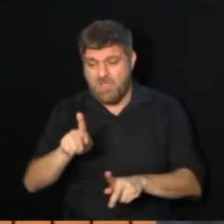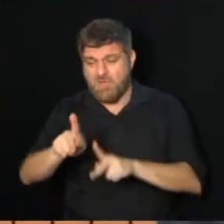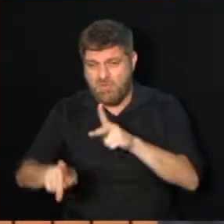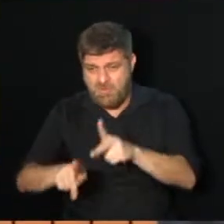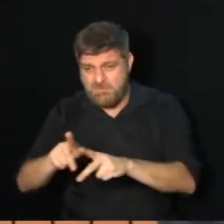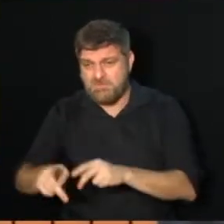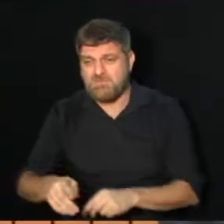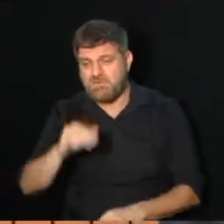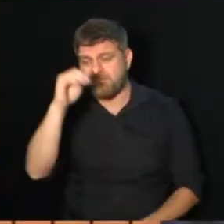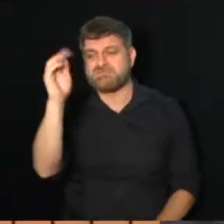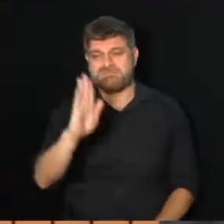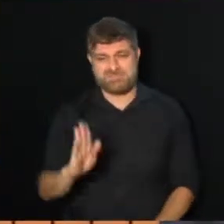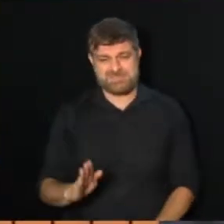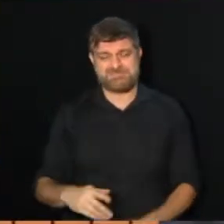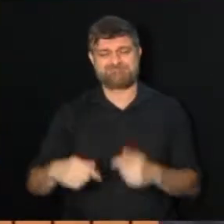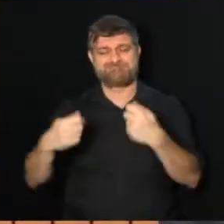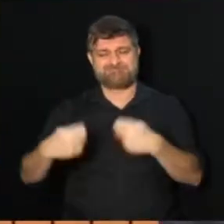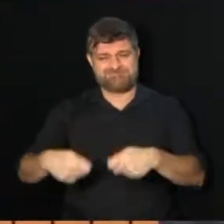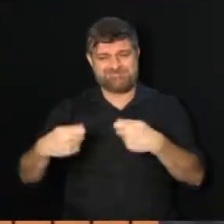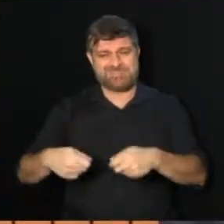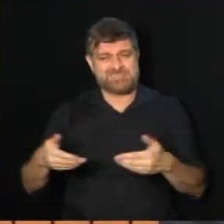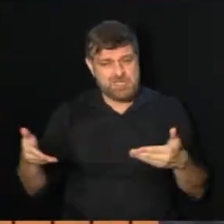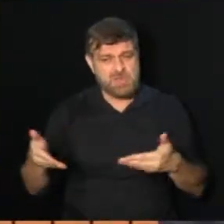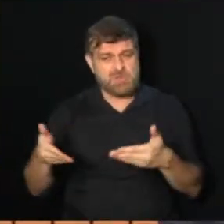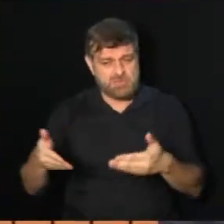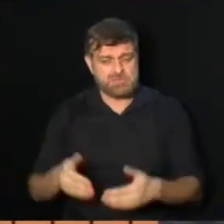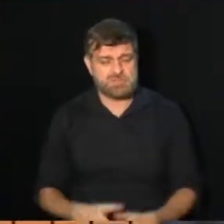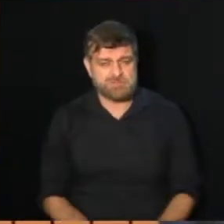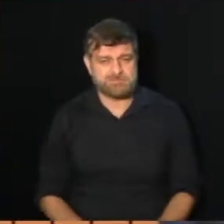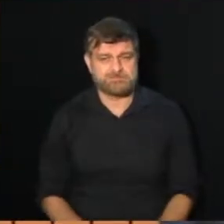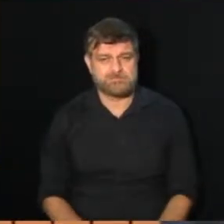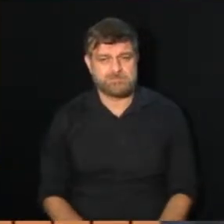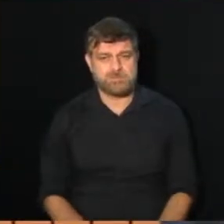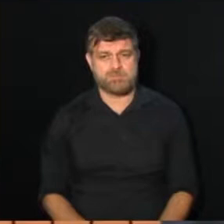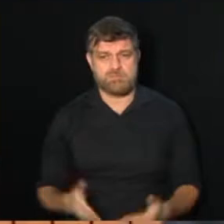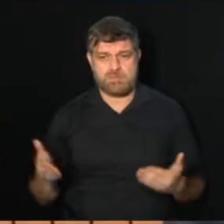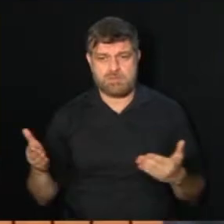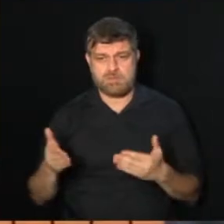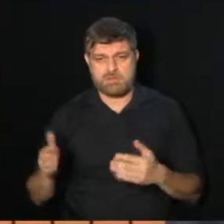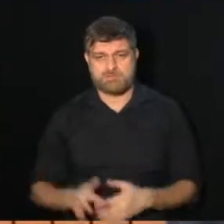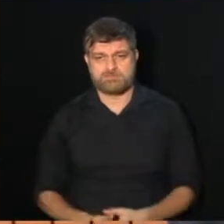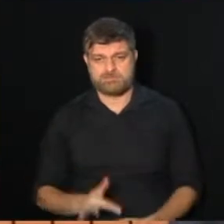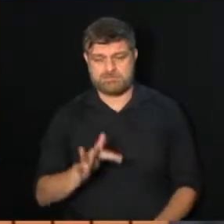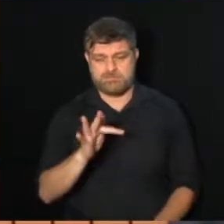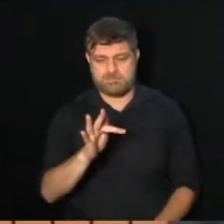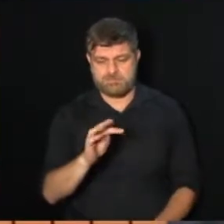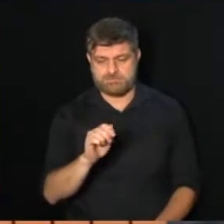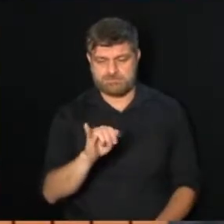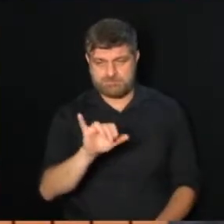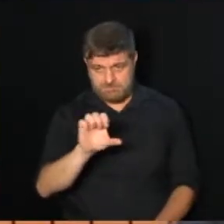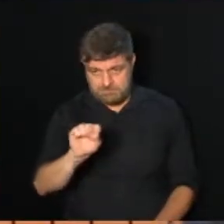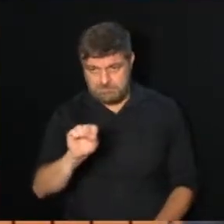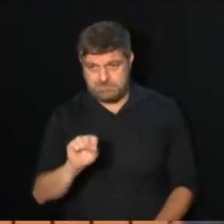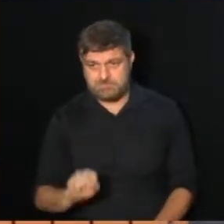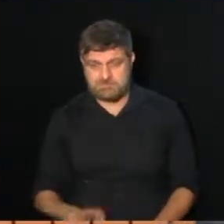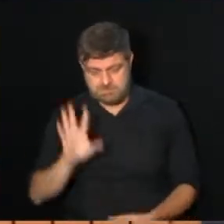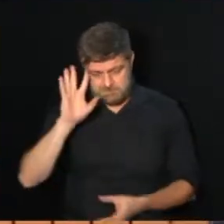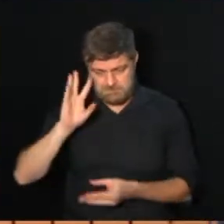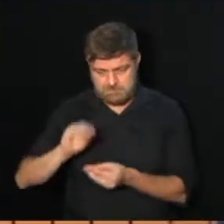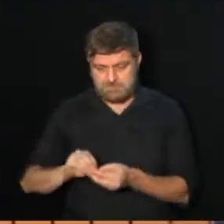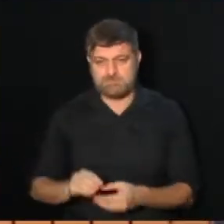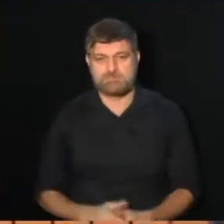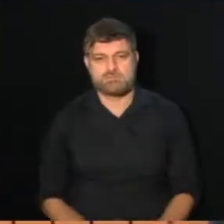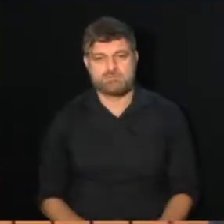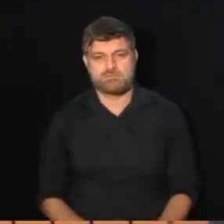desse Brasil hoje que nós estamos vivendo. Então, eu passo a palavra agora para a Thaís, que ela quer fazer algumas considerações. Thaís